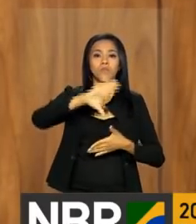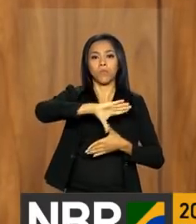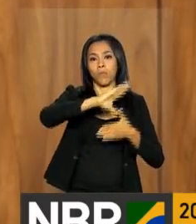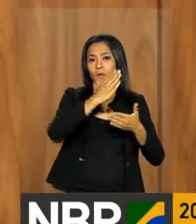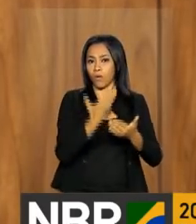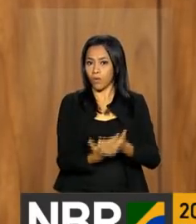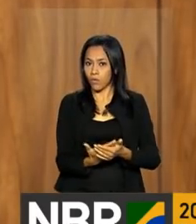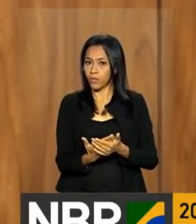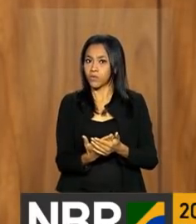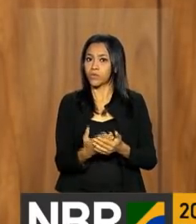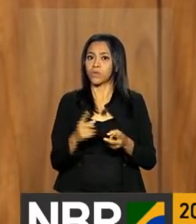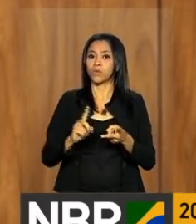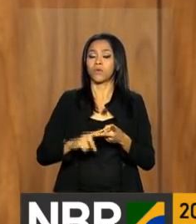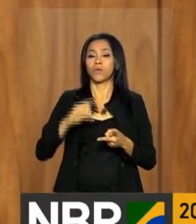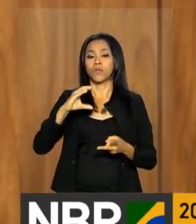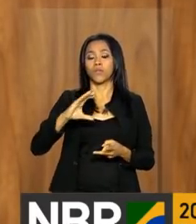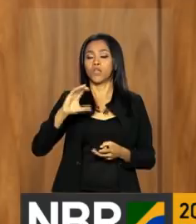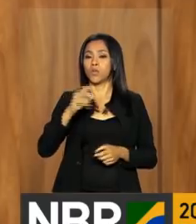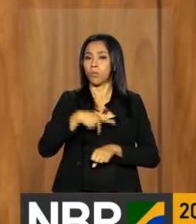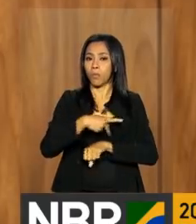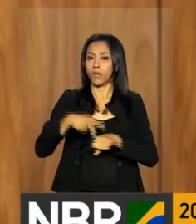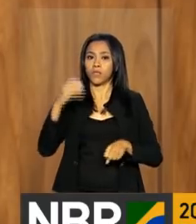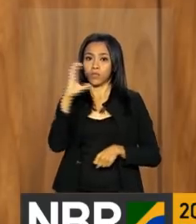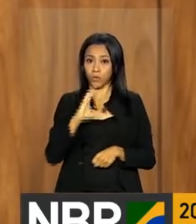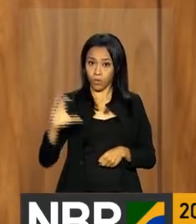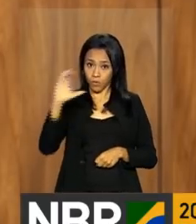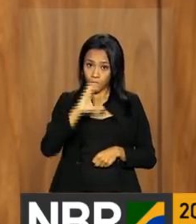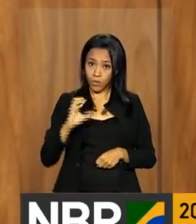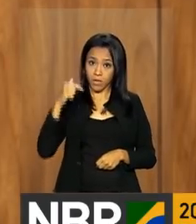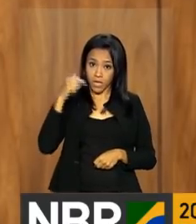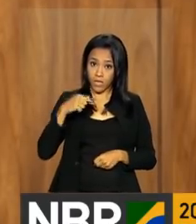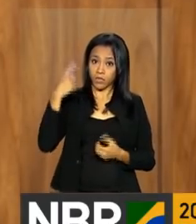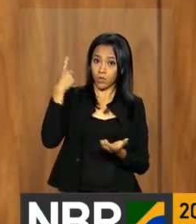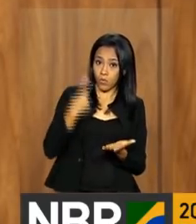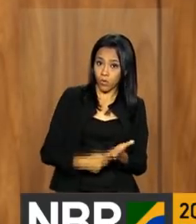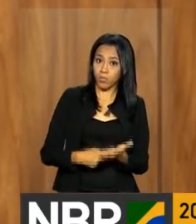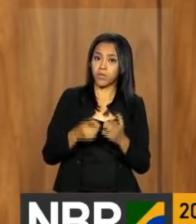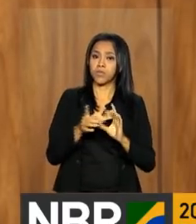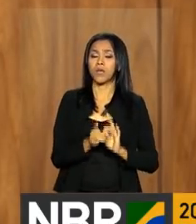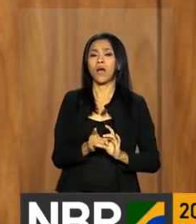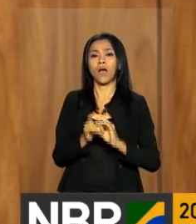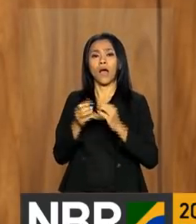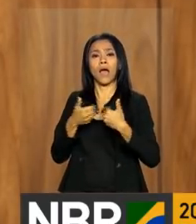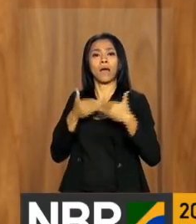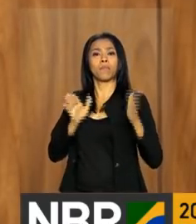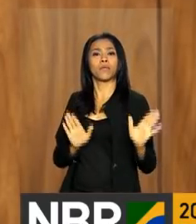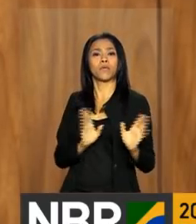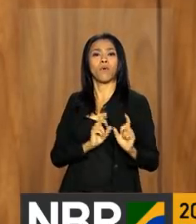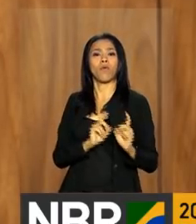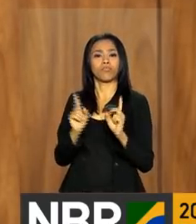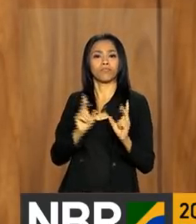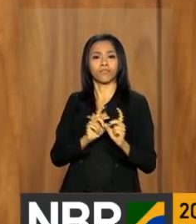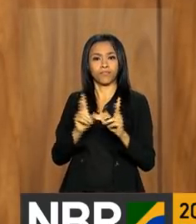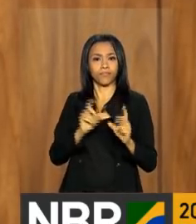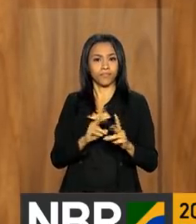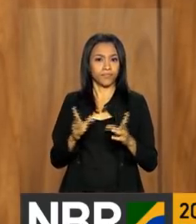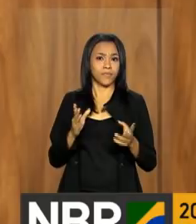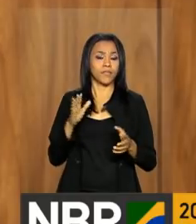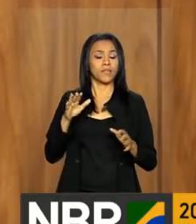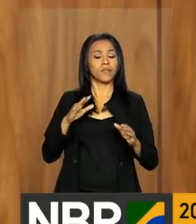Mercosul-Colômbia. Este acordo ampliou a liberalização do comércio para quase toda a pauta